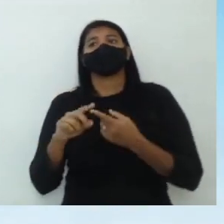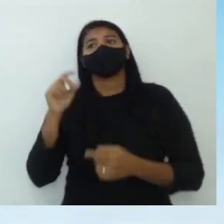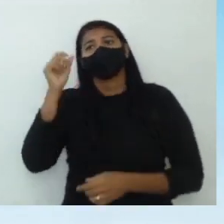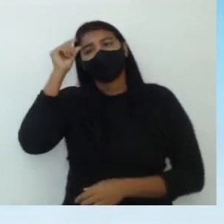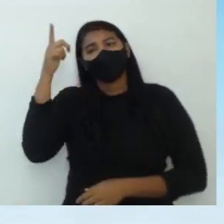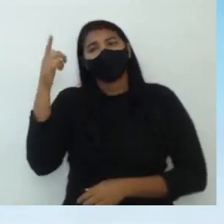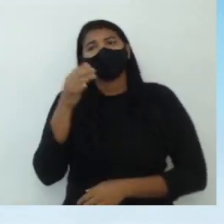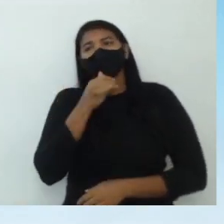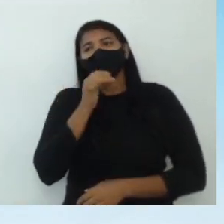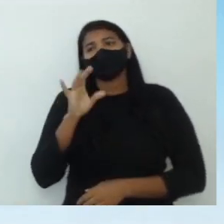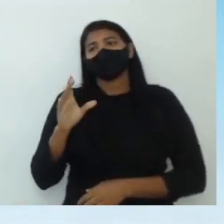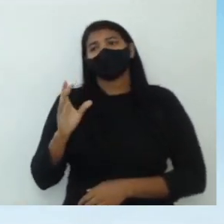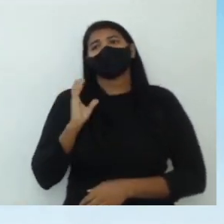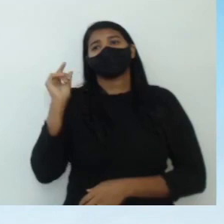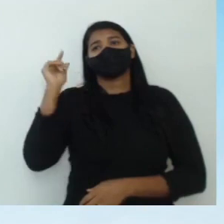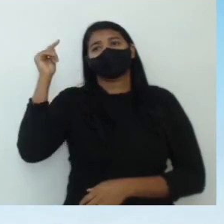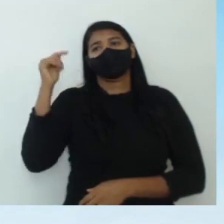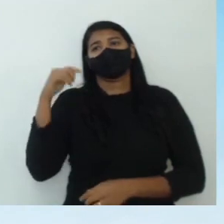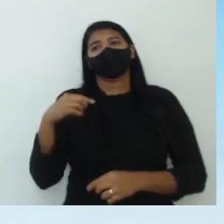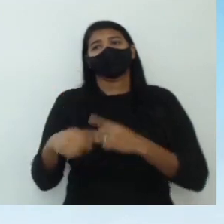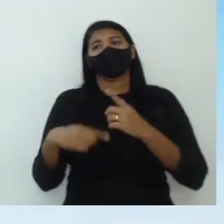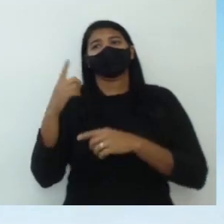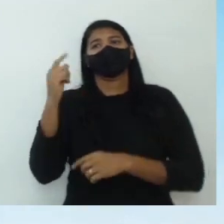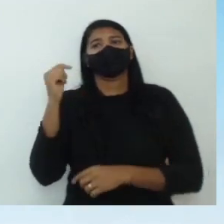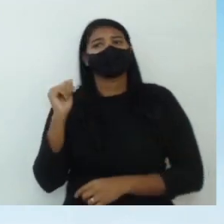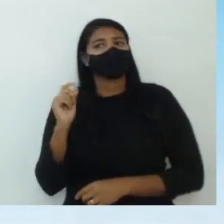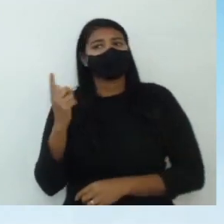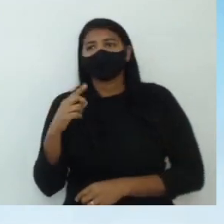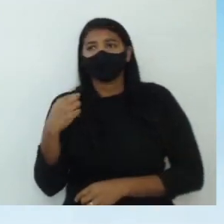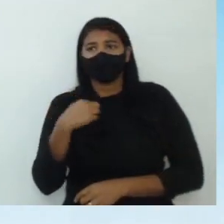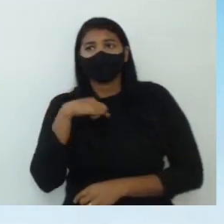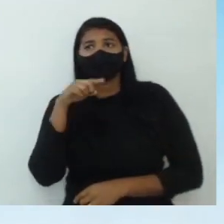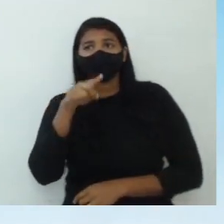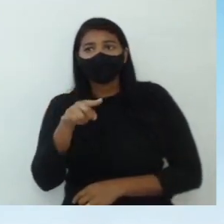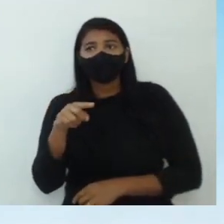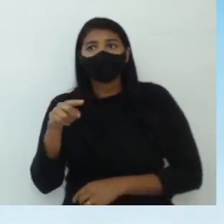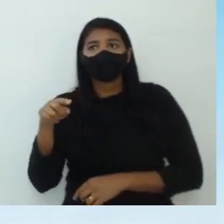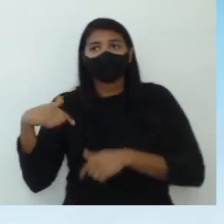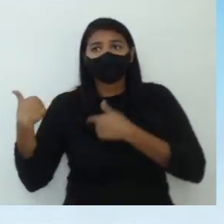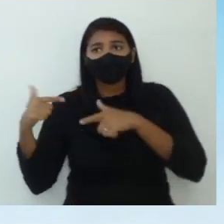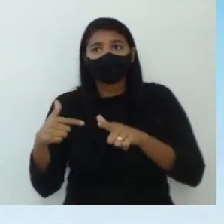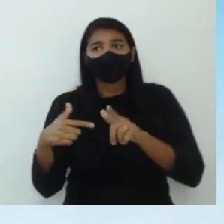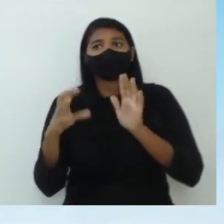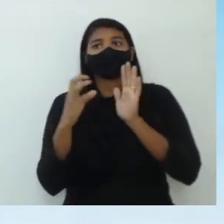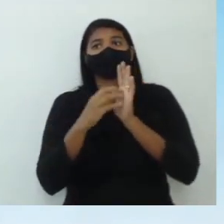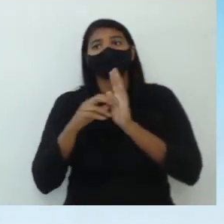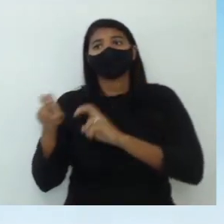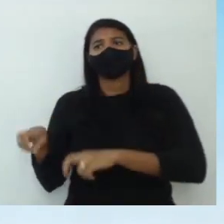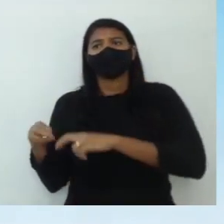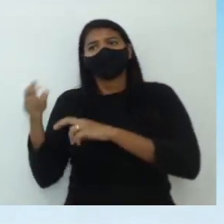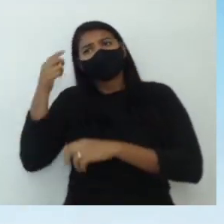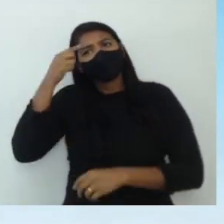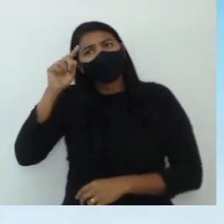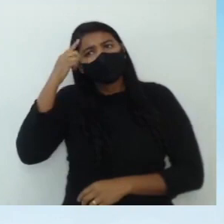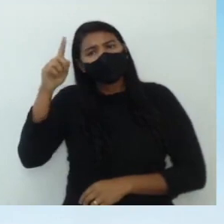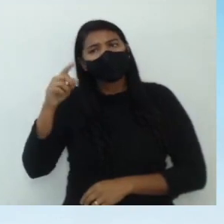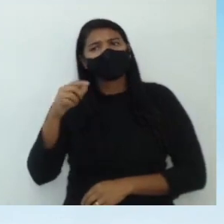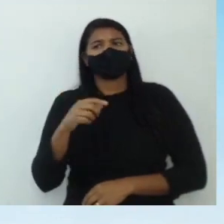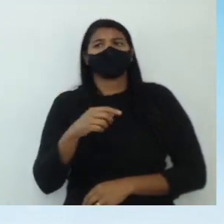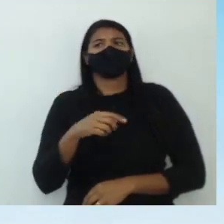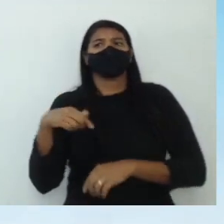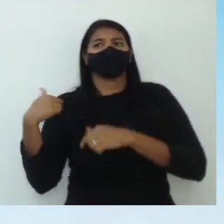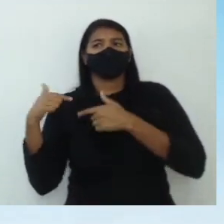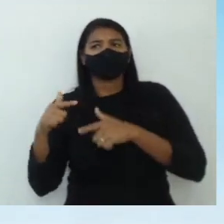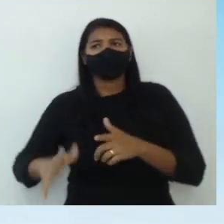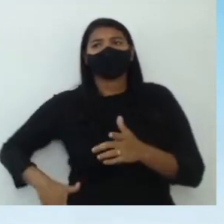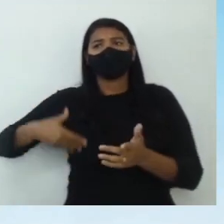que os ricos é que produzem a riqueza. Quem produz a riqueza somos nós, os trabalhadores. Somos nós que saímos todos os dias, somos nós que compramos todos os